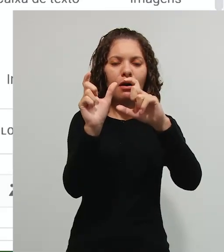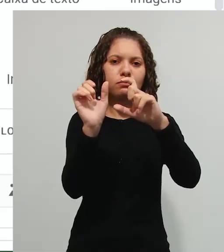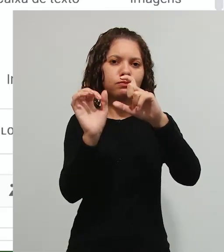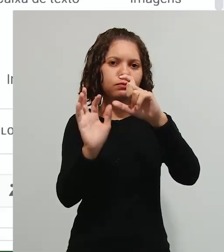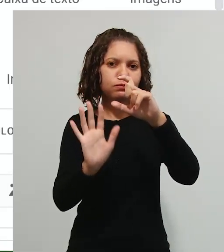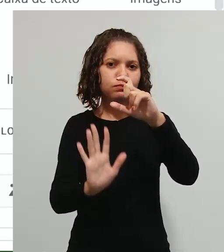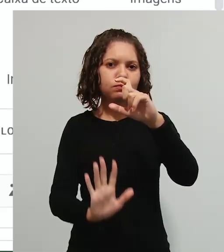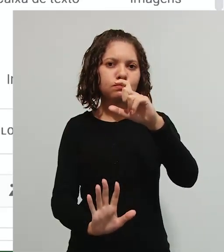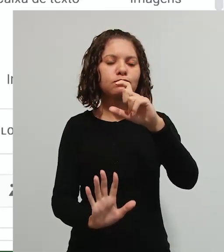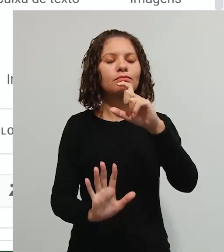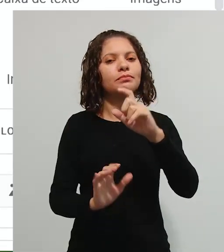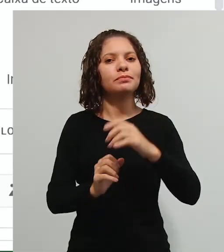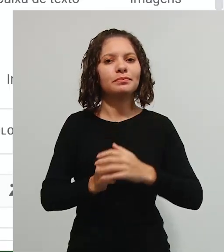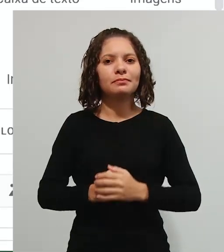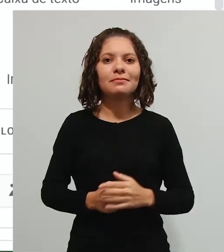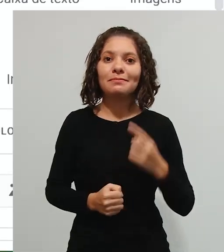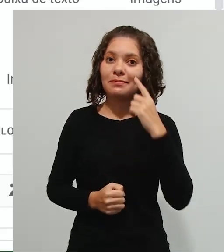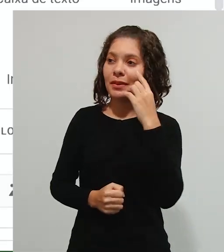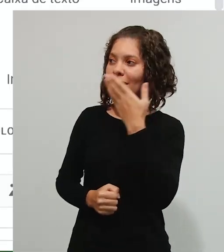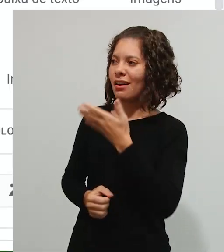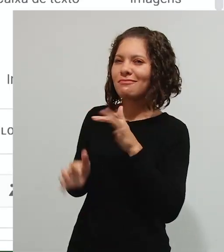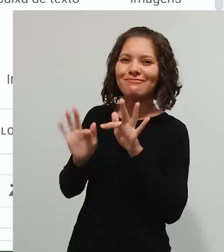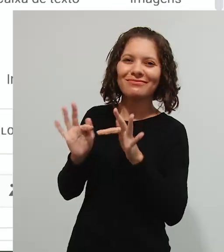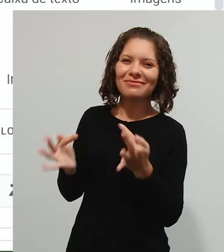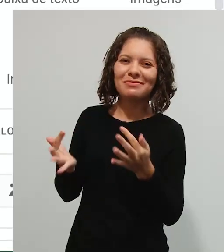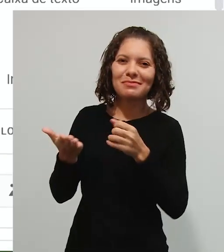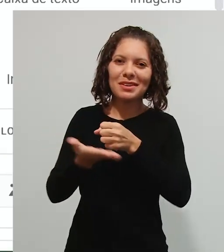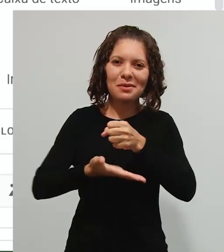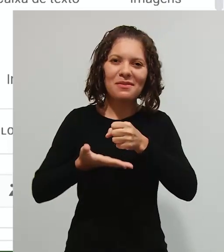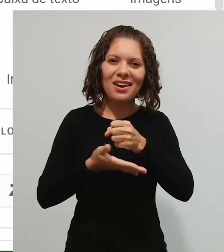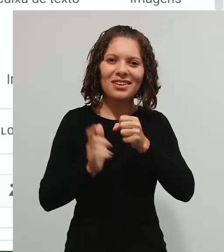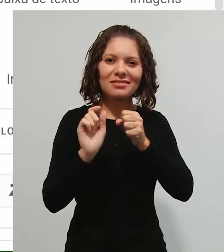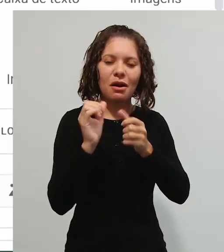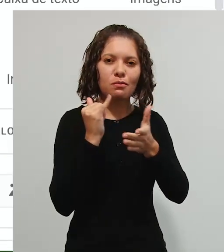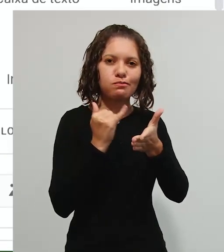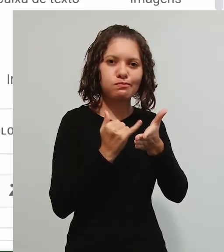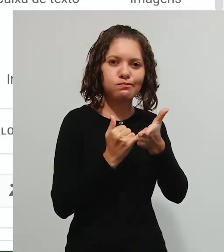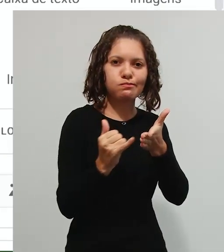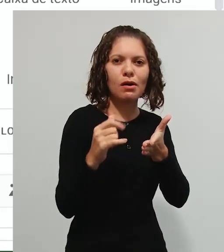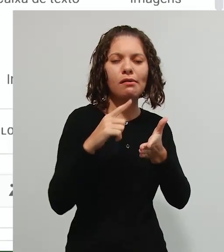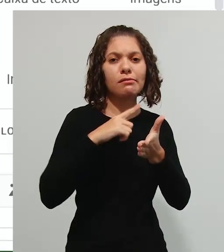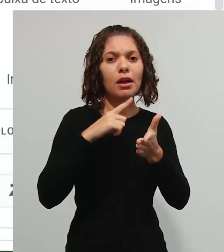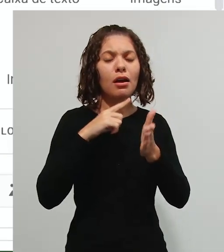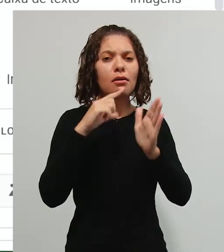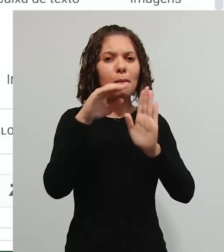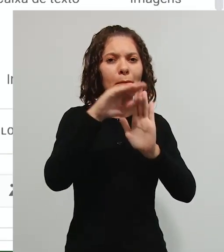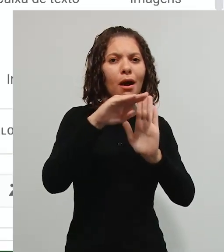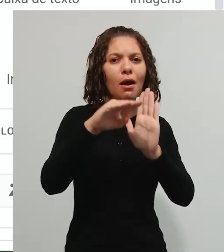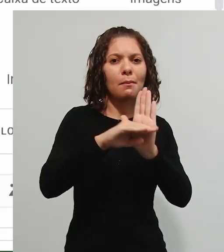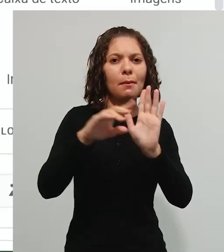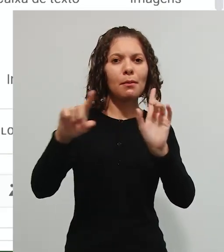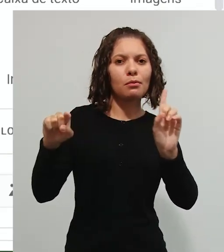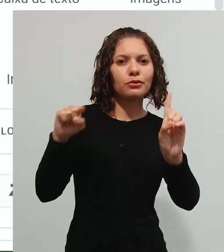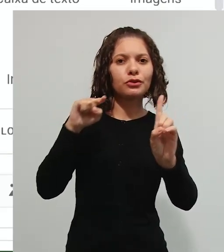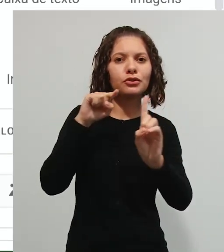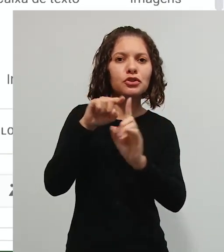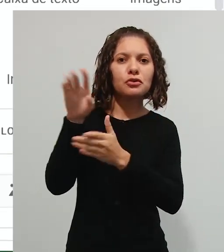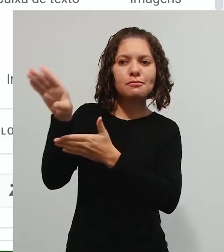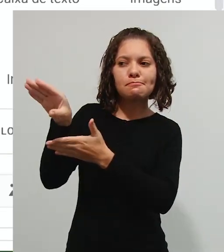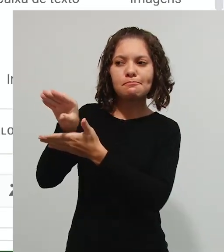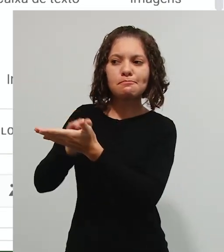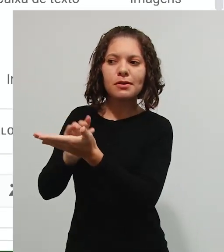a base da introdução, ok? Então, tem esses elementos, objetivo, inspiração teórica, o percurso metodológico e